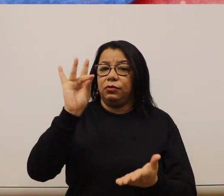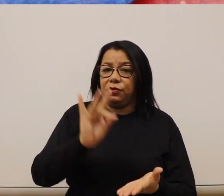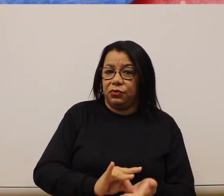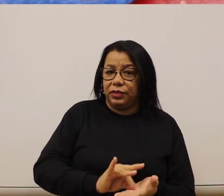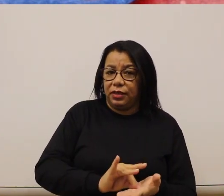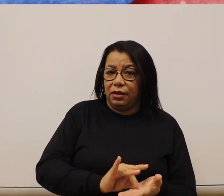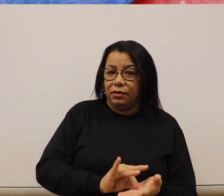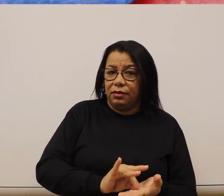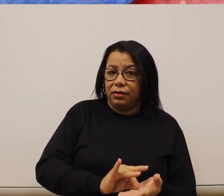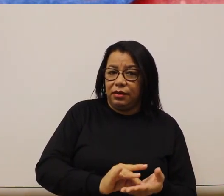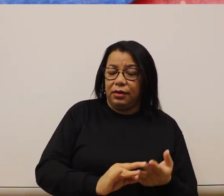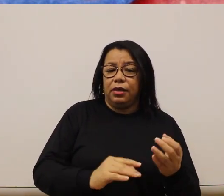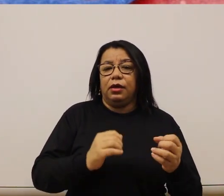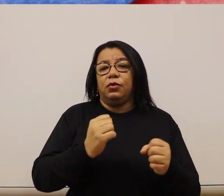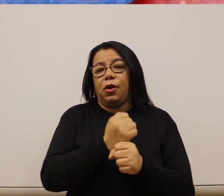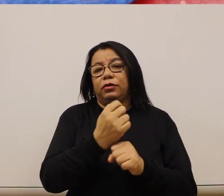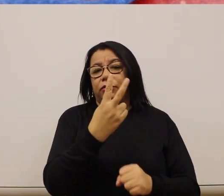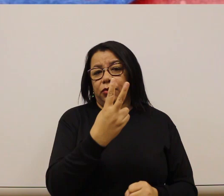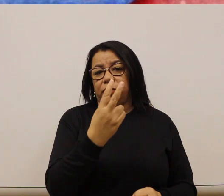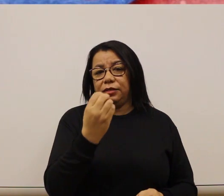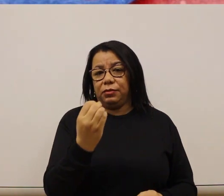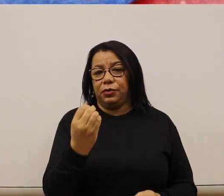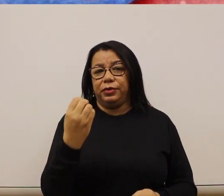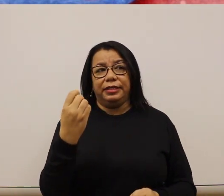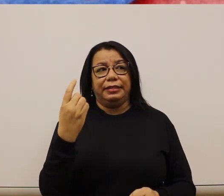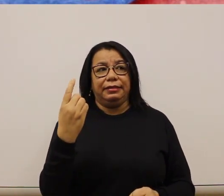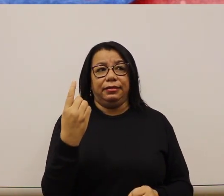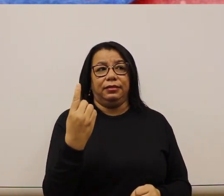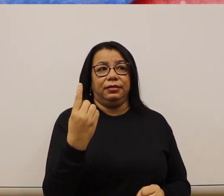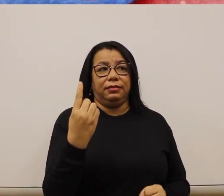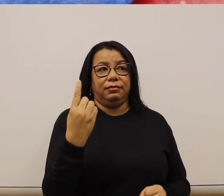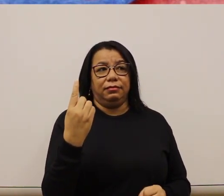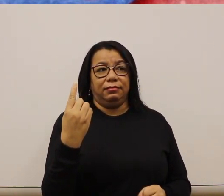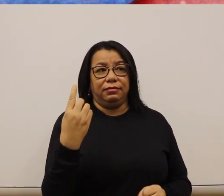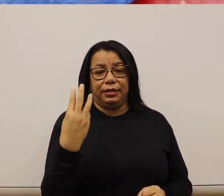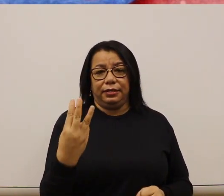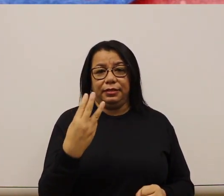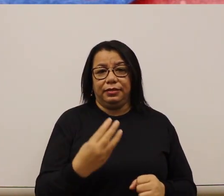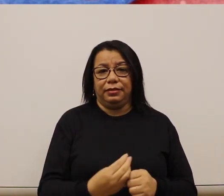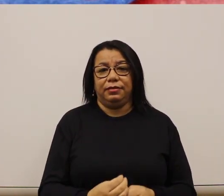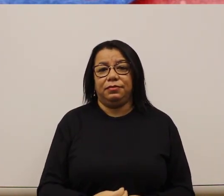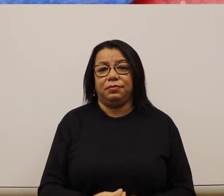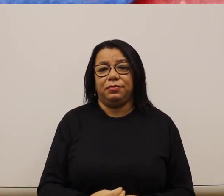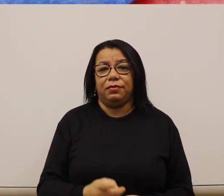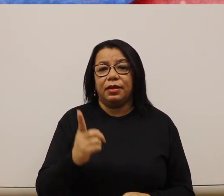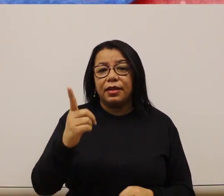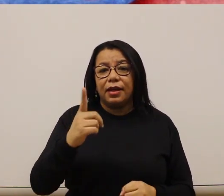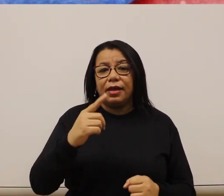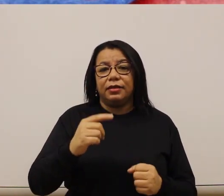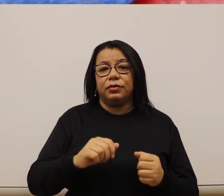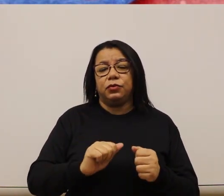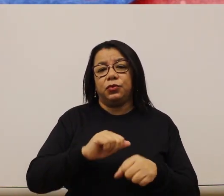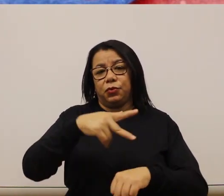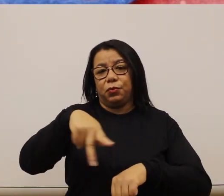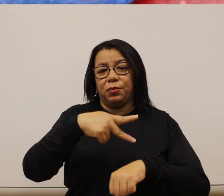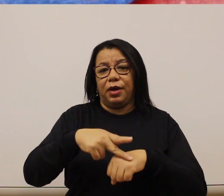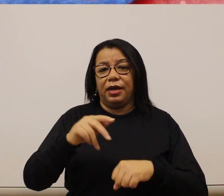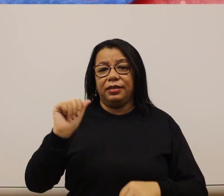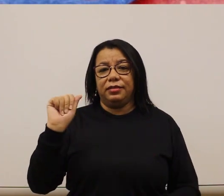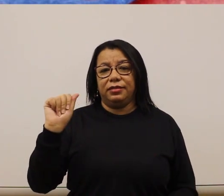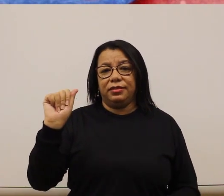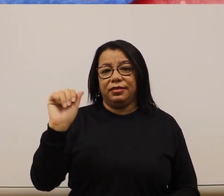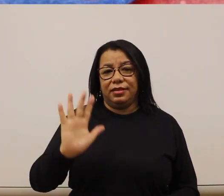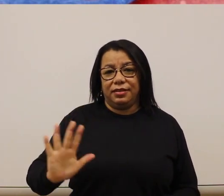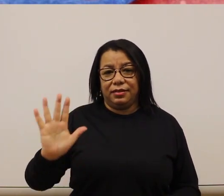confirmados terem sido registrados em 2013. Com o início em Guiné, na África, a doença chegou